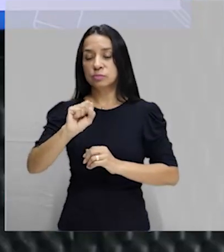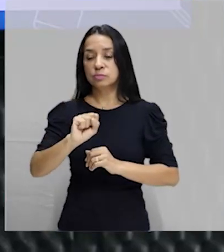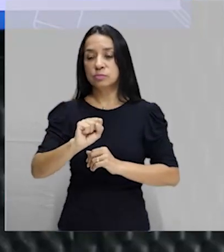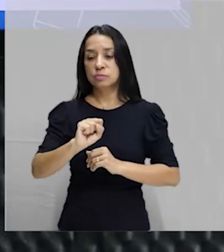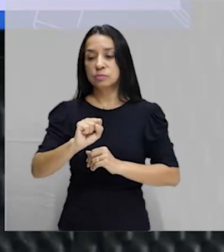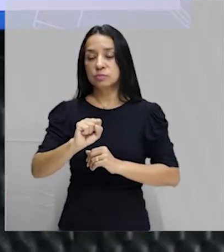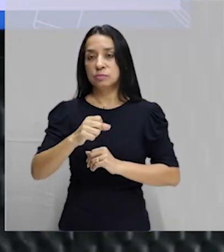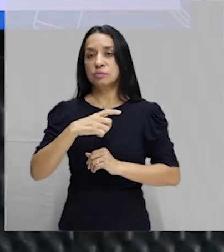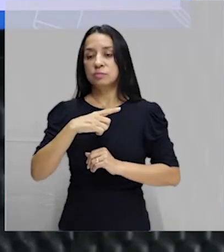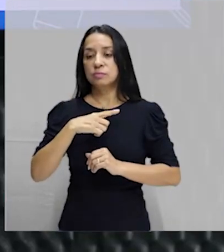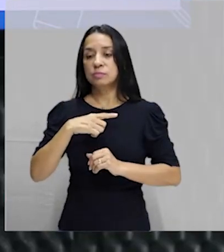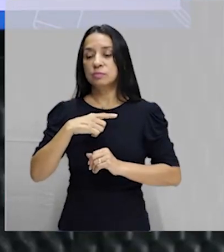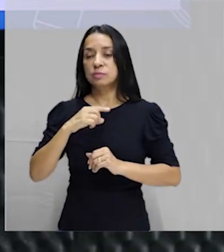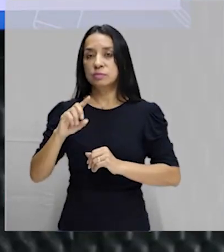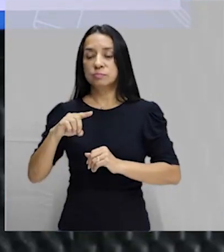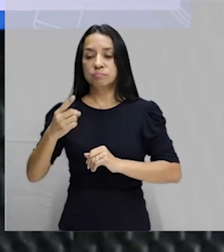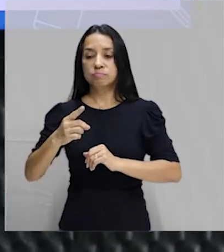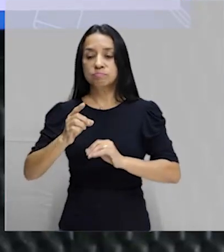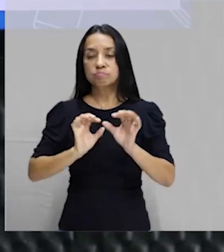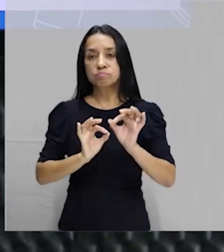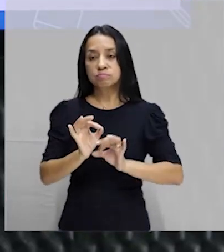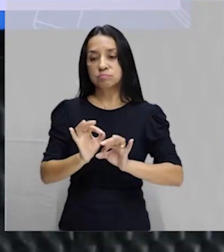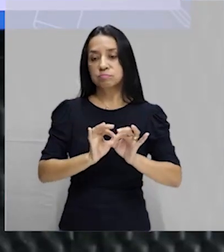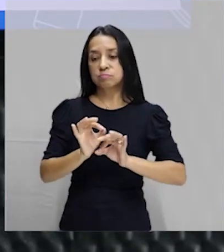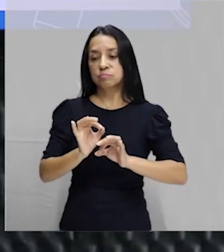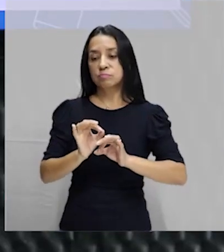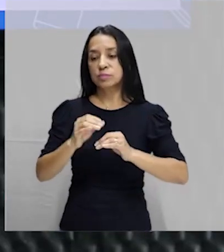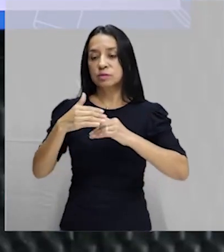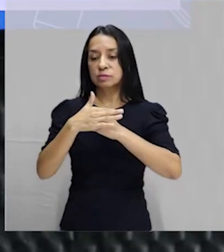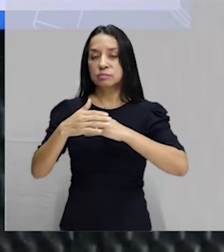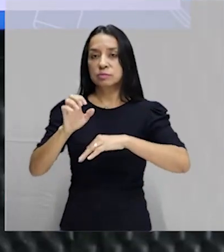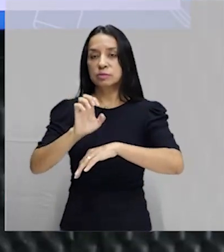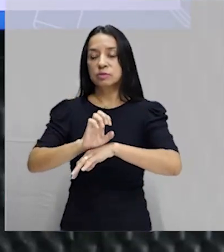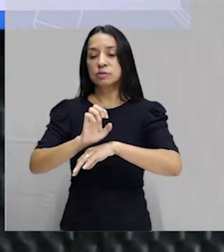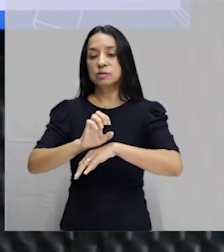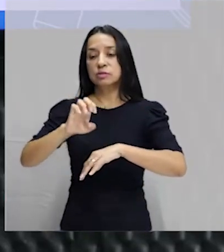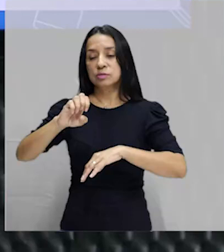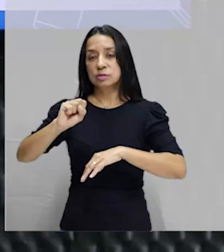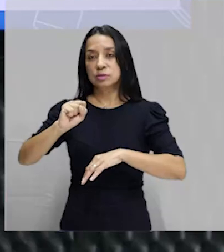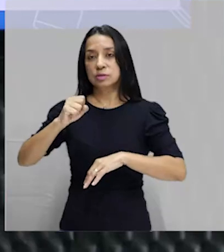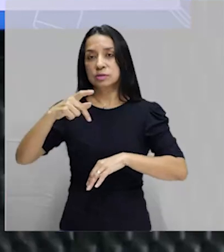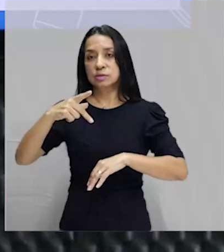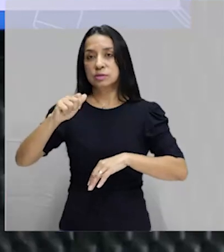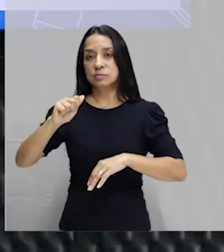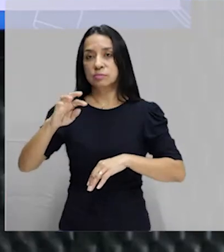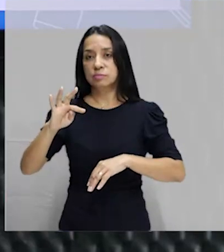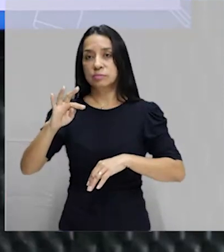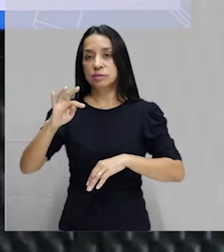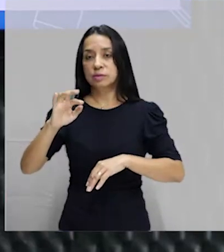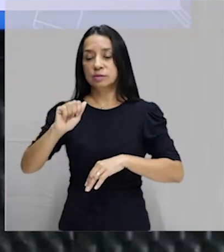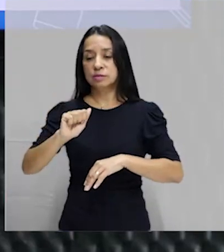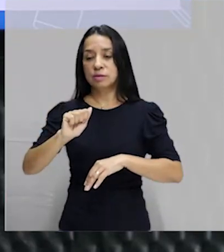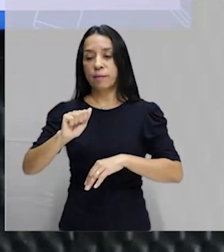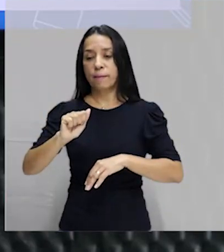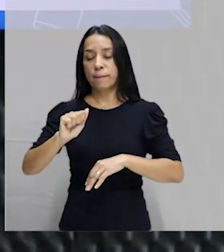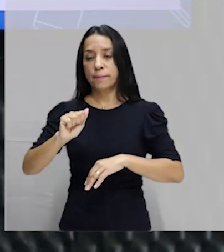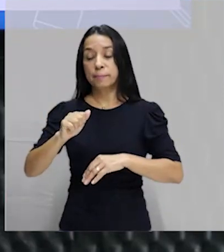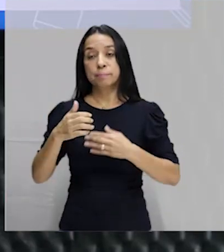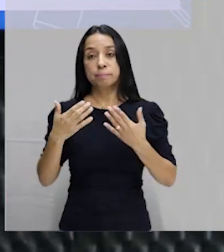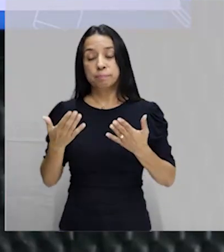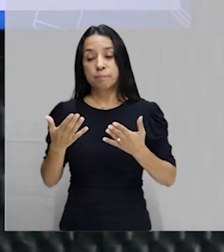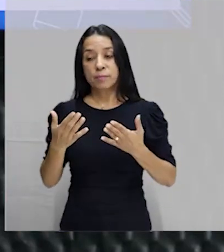dórios que, inclusive, vão mais tarde formar a cidade-estado de Esparta. Entretanto, uma das principais características dessa